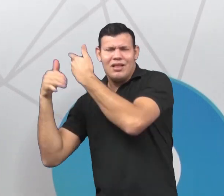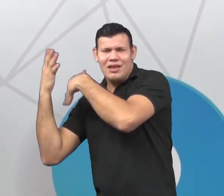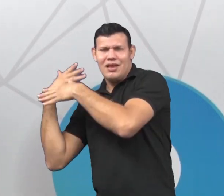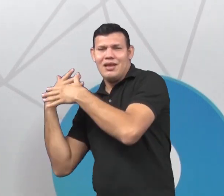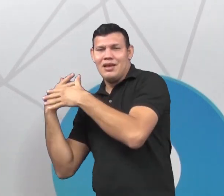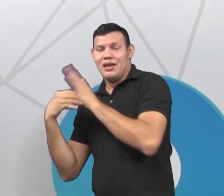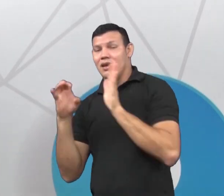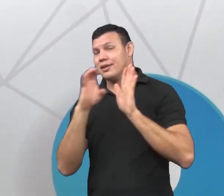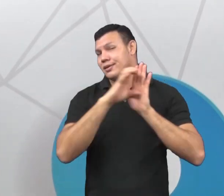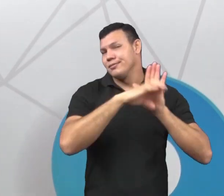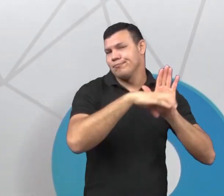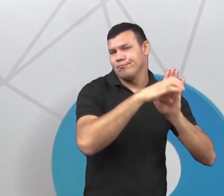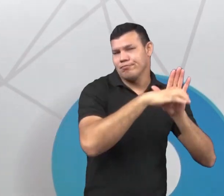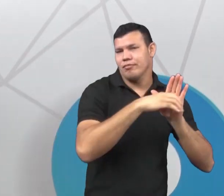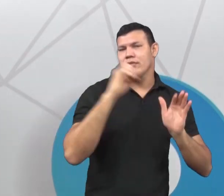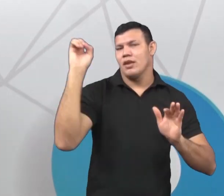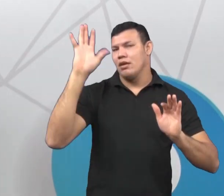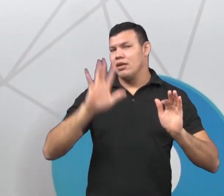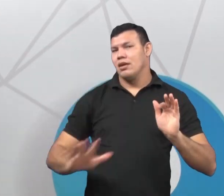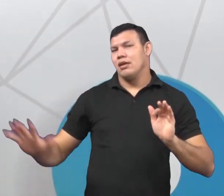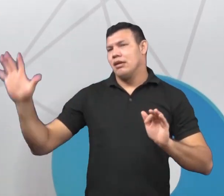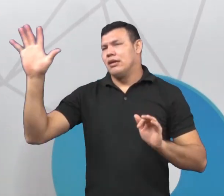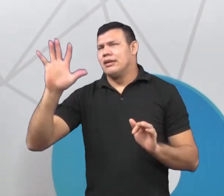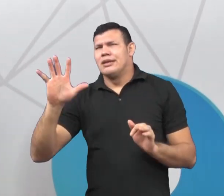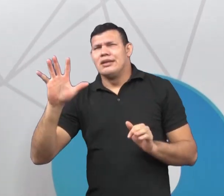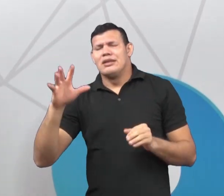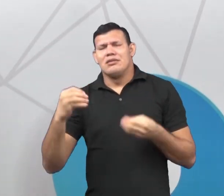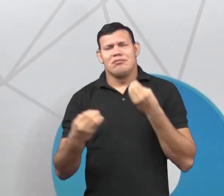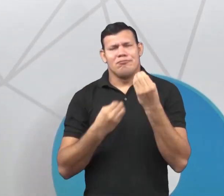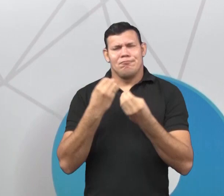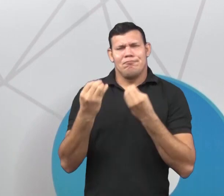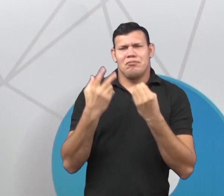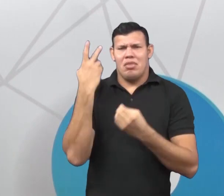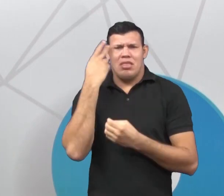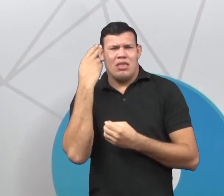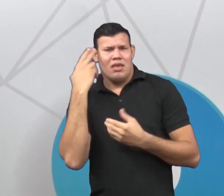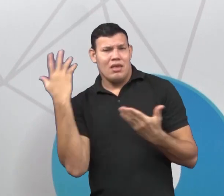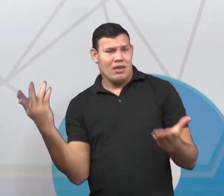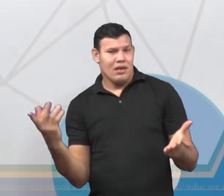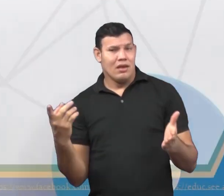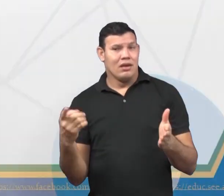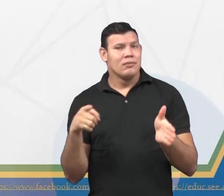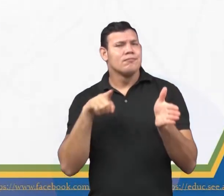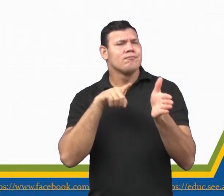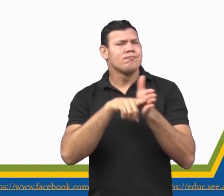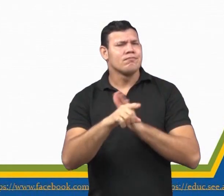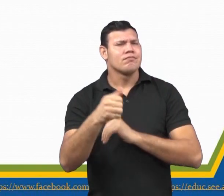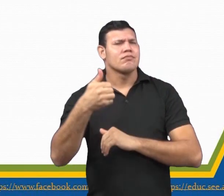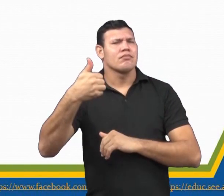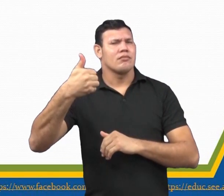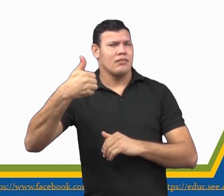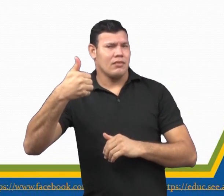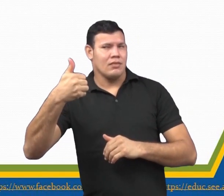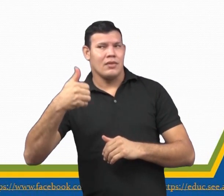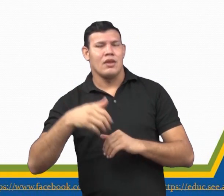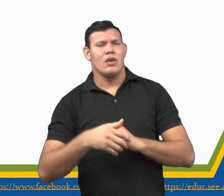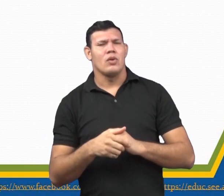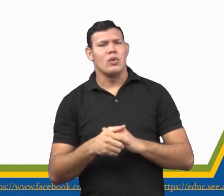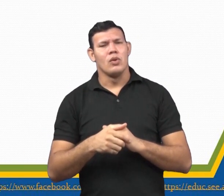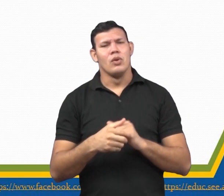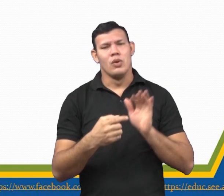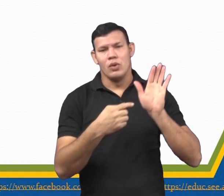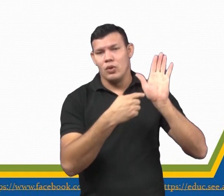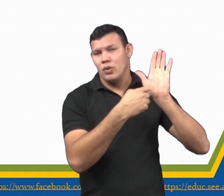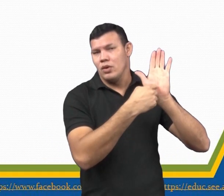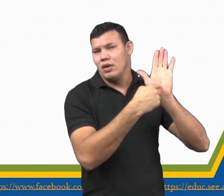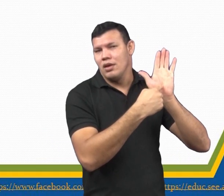conteúdo da Oceania não é tão comum em nosso ouvido. Então a primeira questão diz: o mapa mundi a seguir